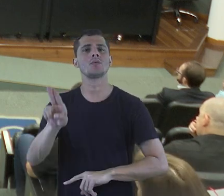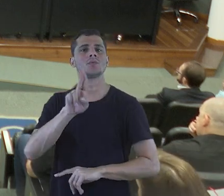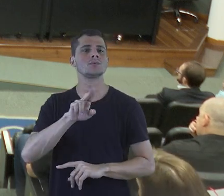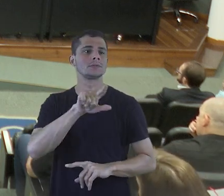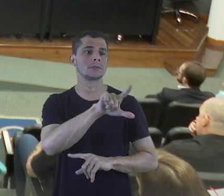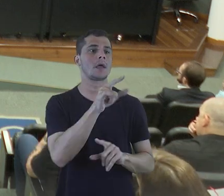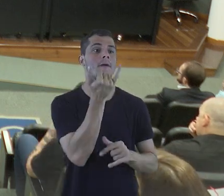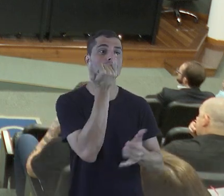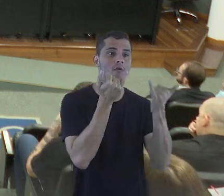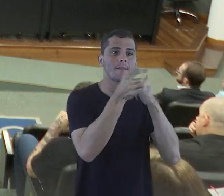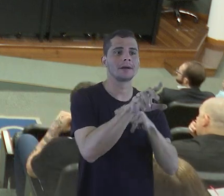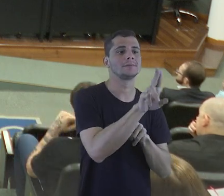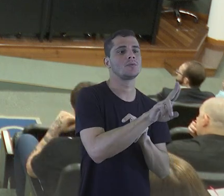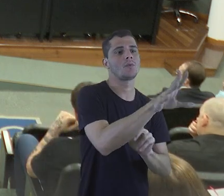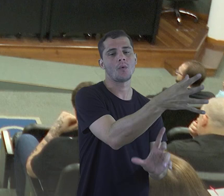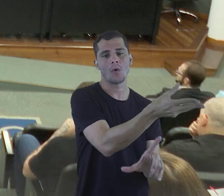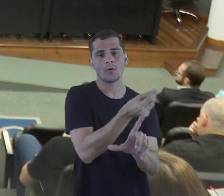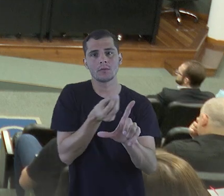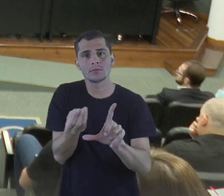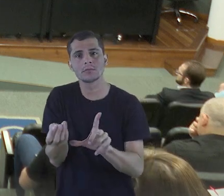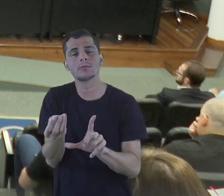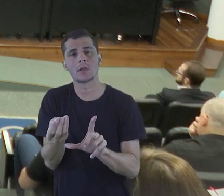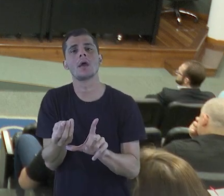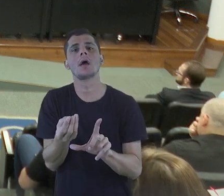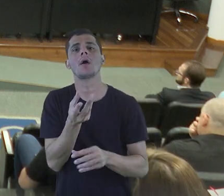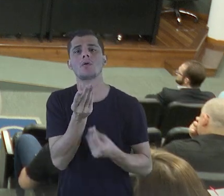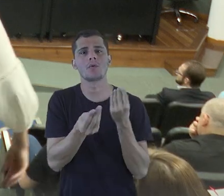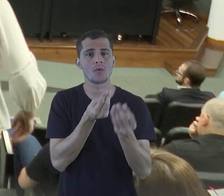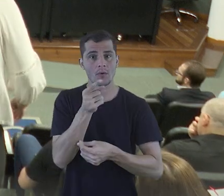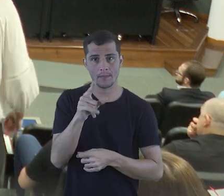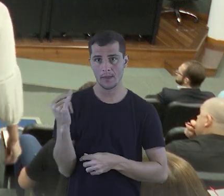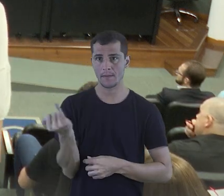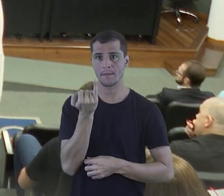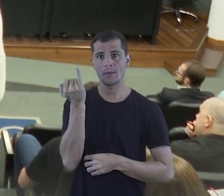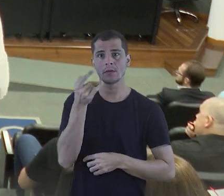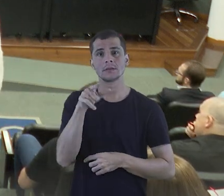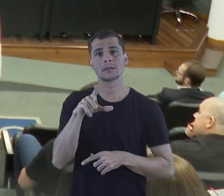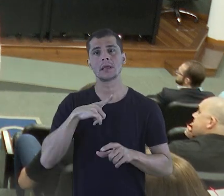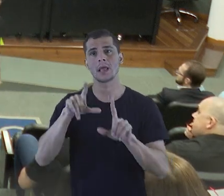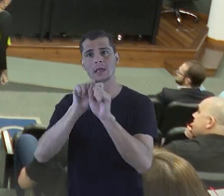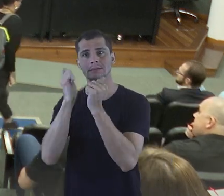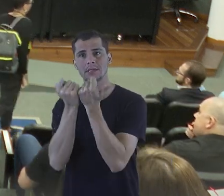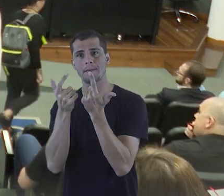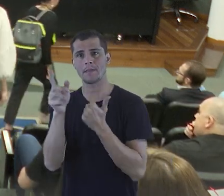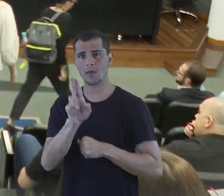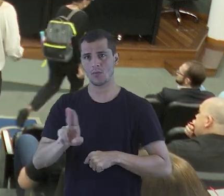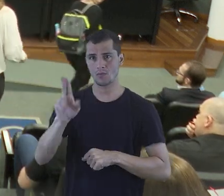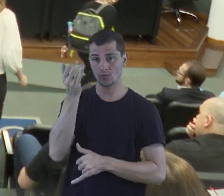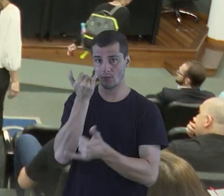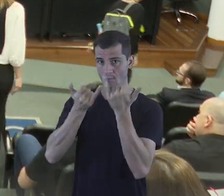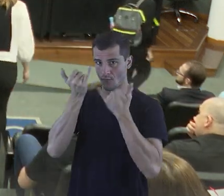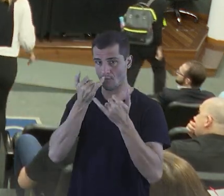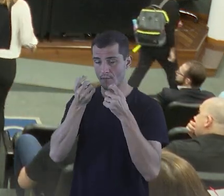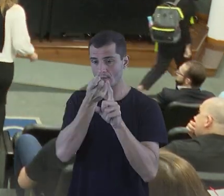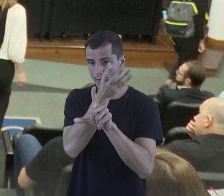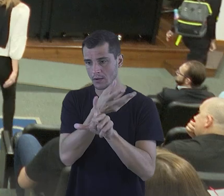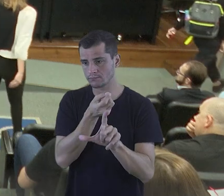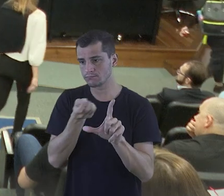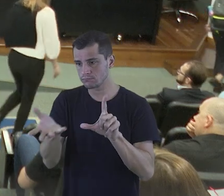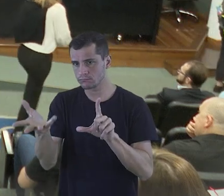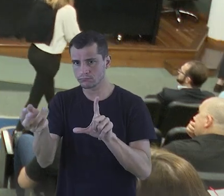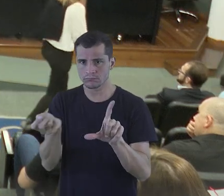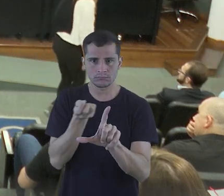uso compartilhado da informação porque isso é importante aquilo que for entendido pela assembleia como uso compartilhado da informação